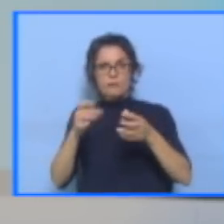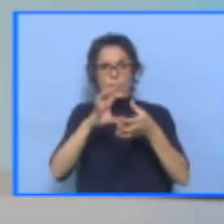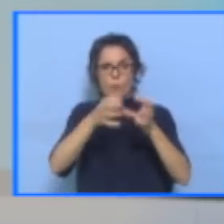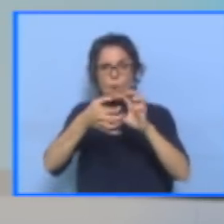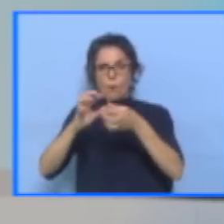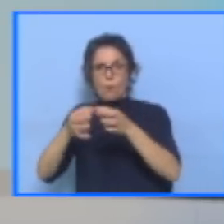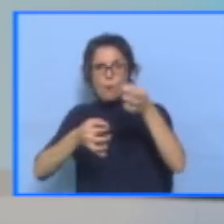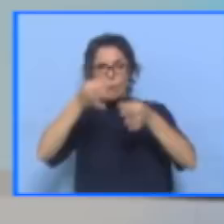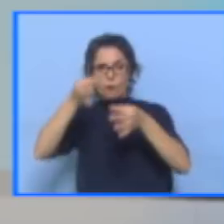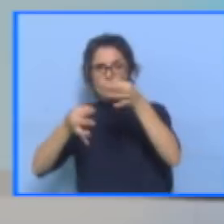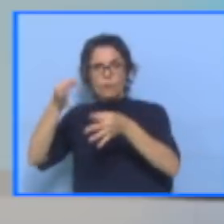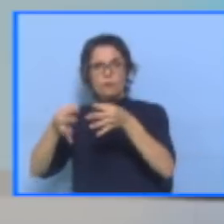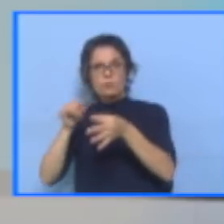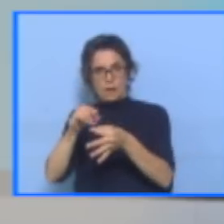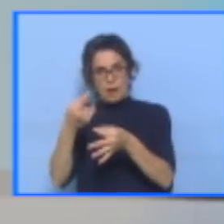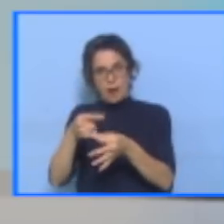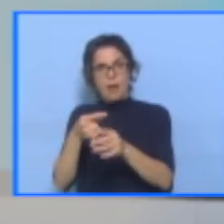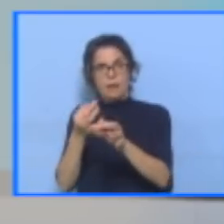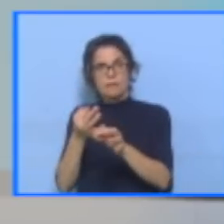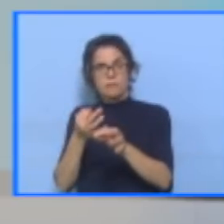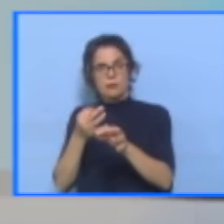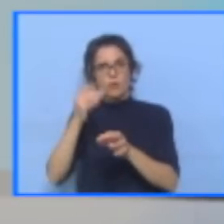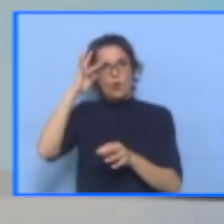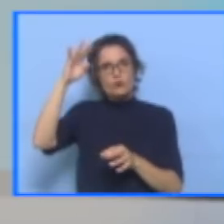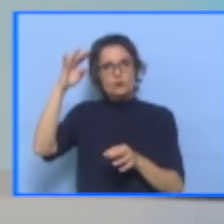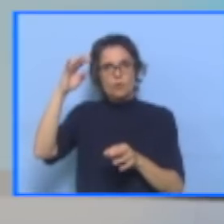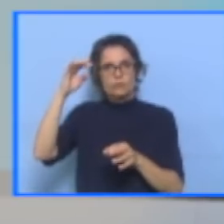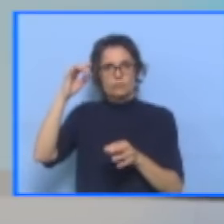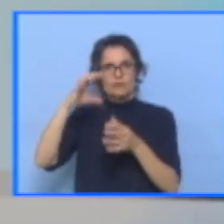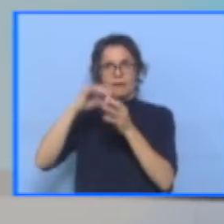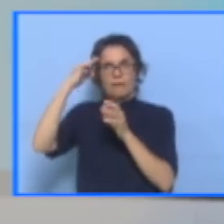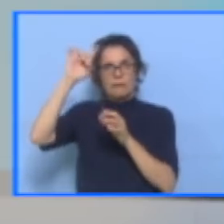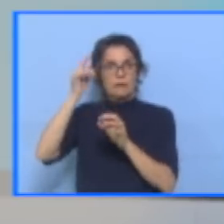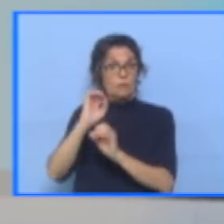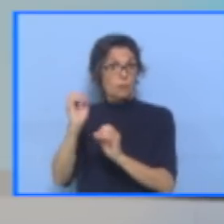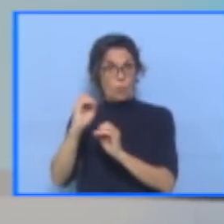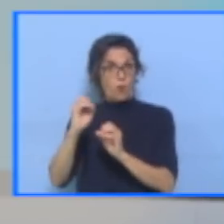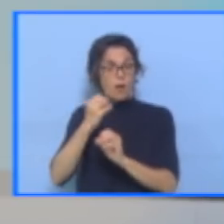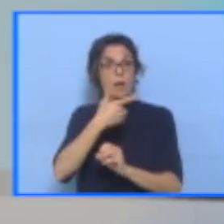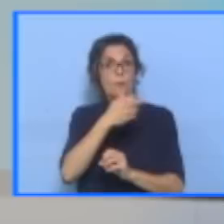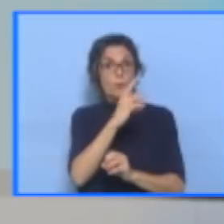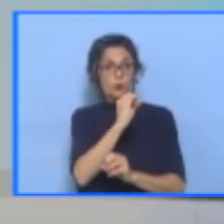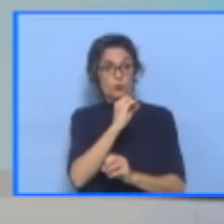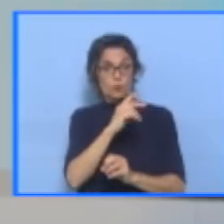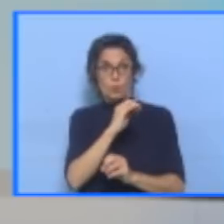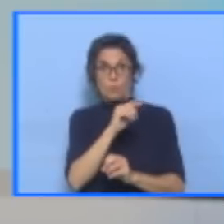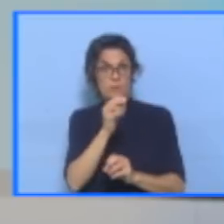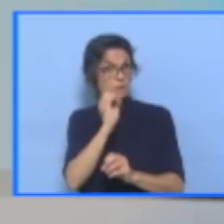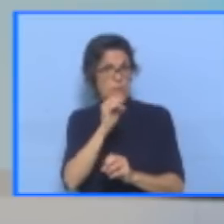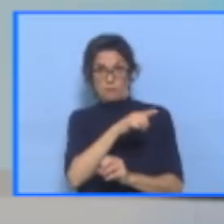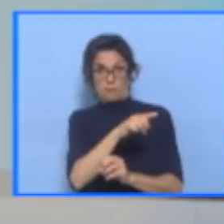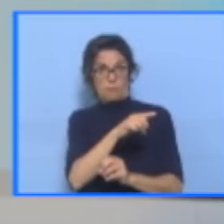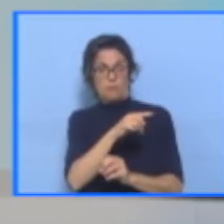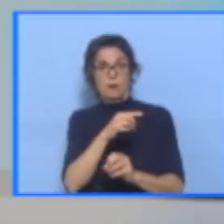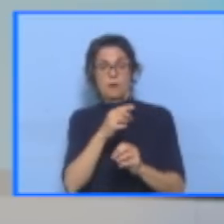criado precisamente sem sonhos ideológicos. Tomás Moro não é ideológico. E isso vê-se no livro, porque há uma